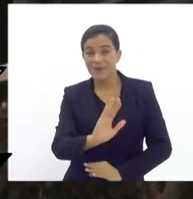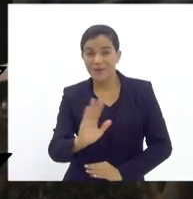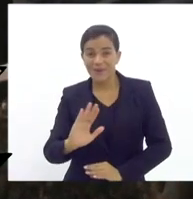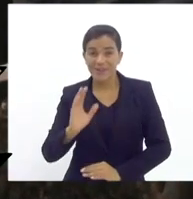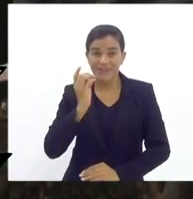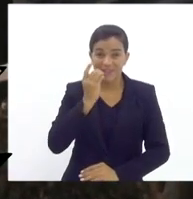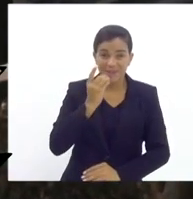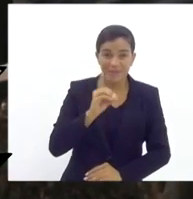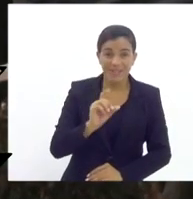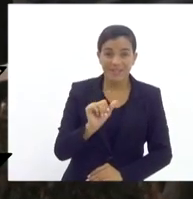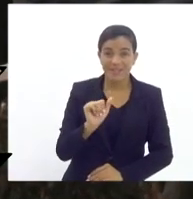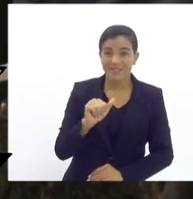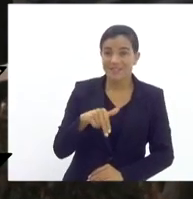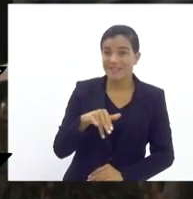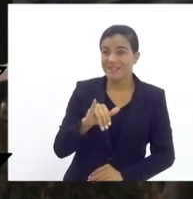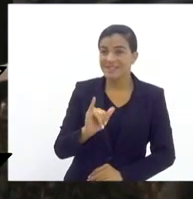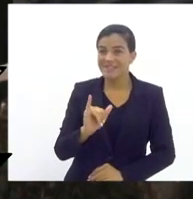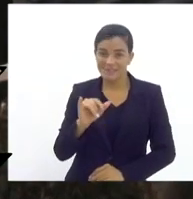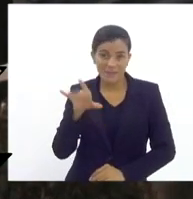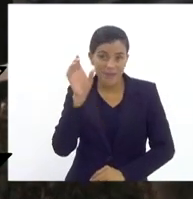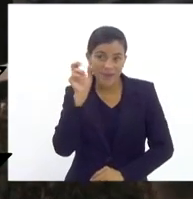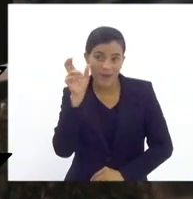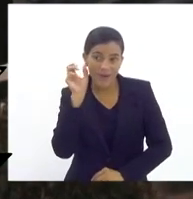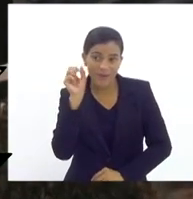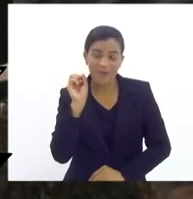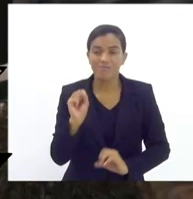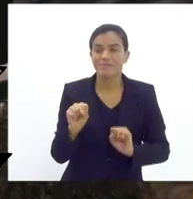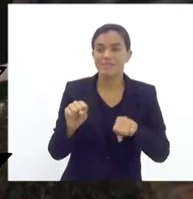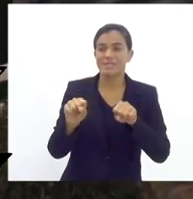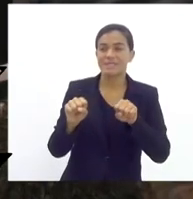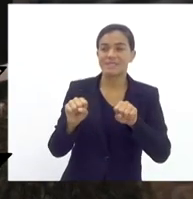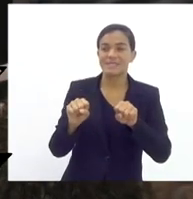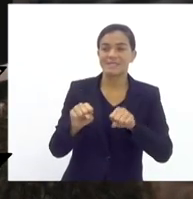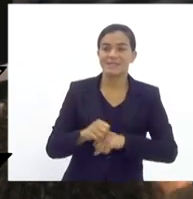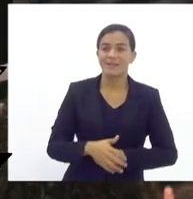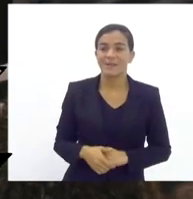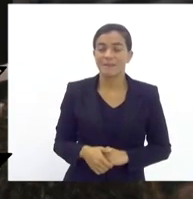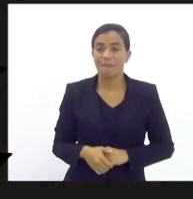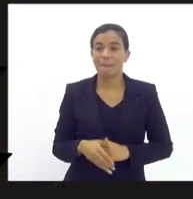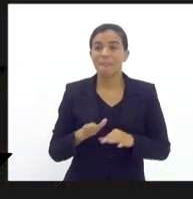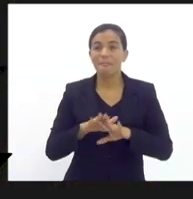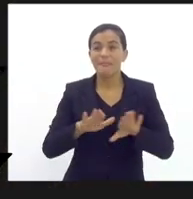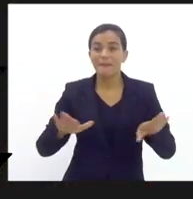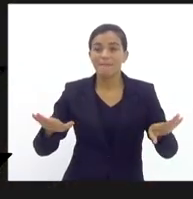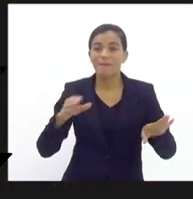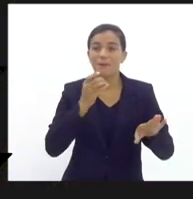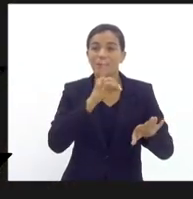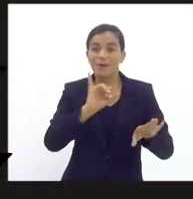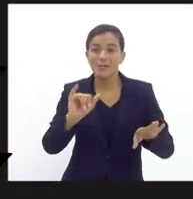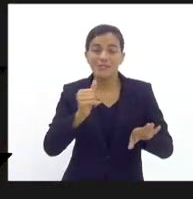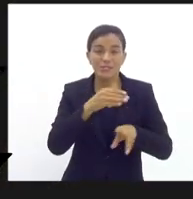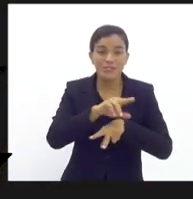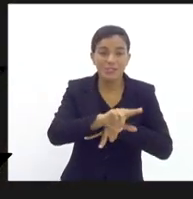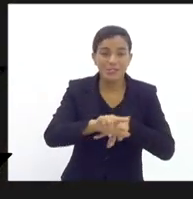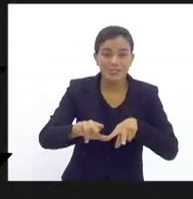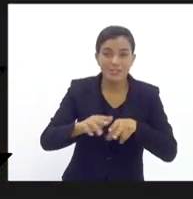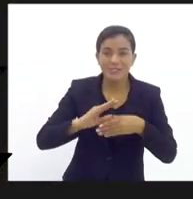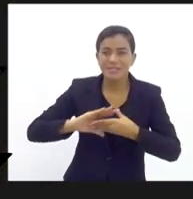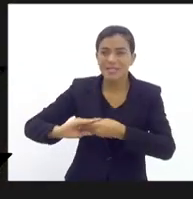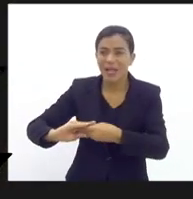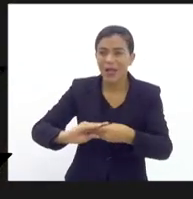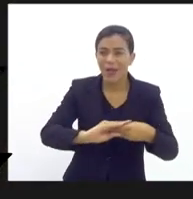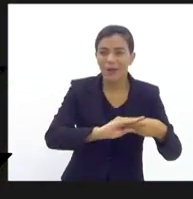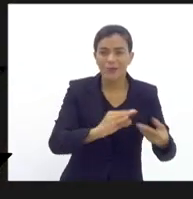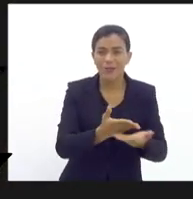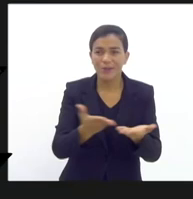deputada Dani vocês me escutam Aí sim escutamos gente bom dia a todas e todos os Saúdo aí a